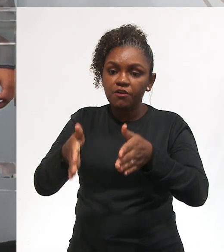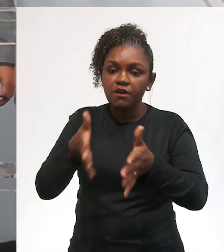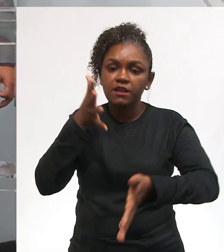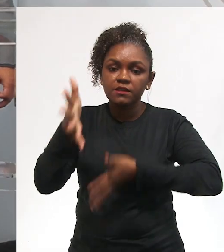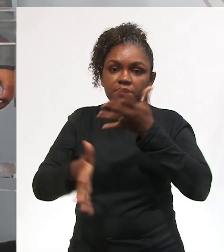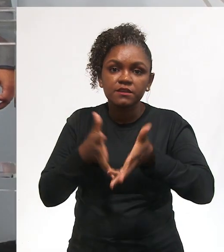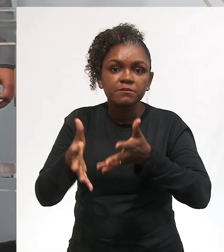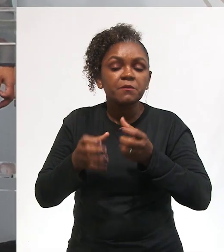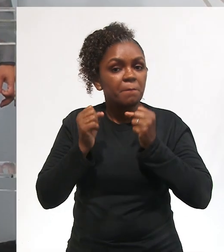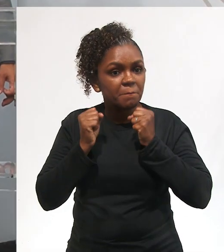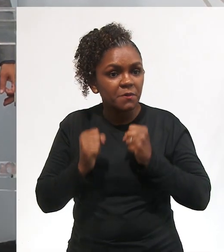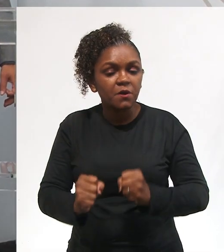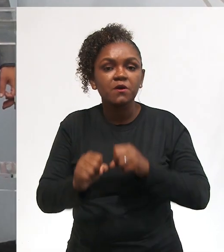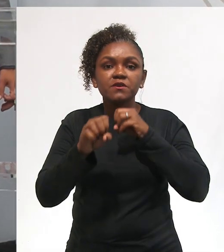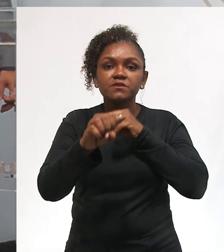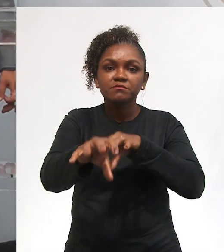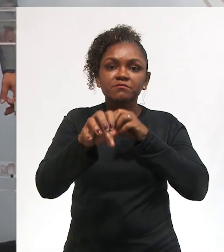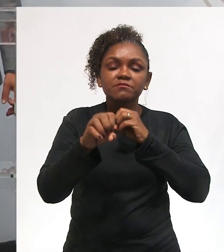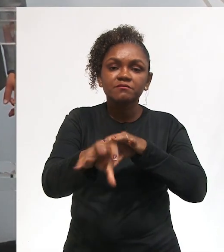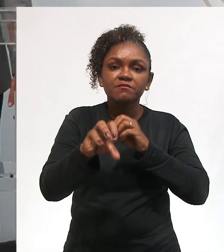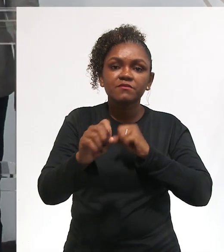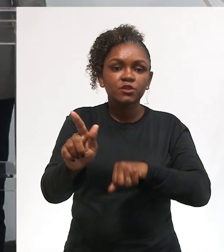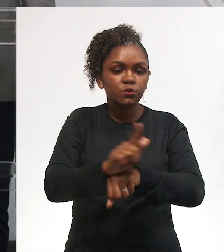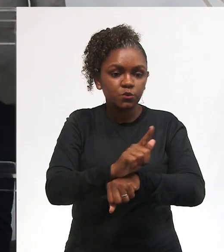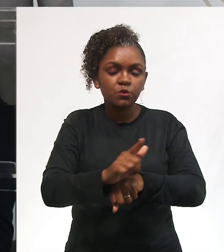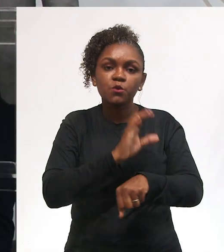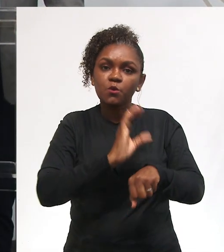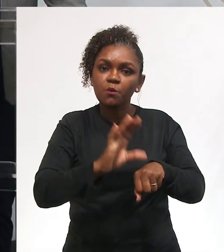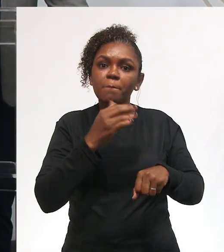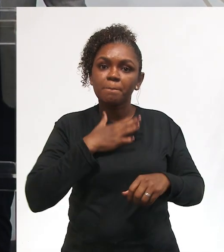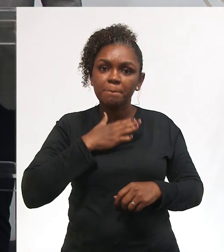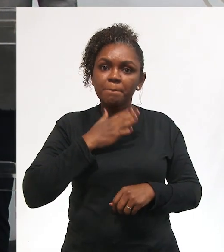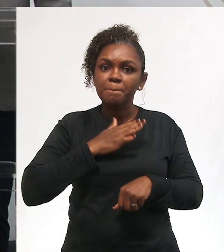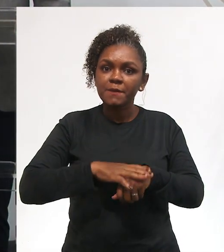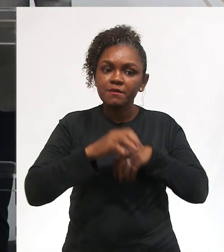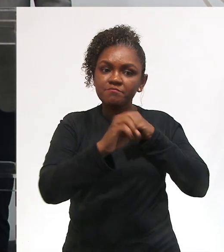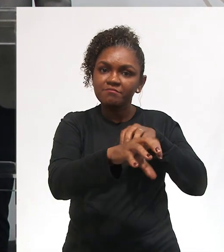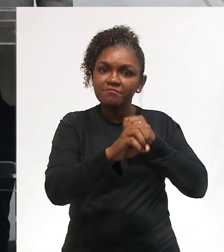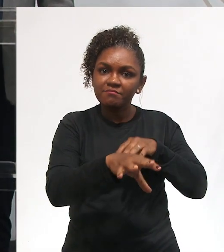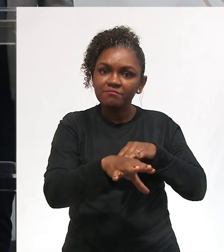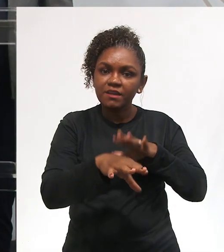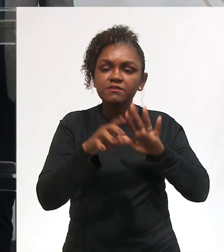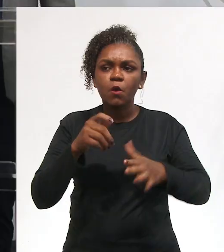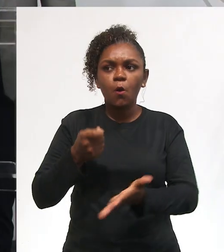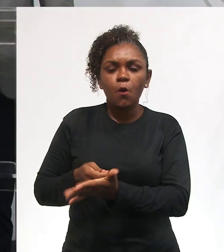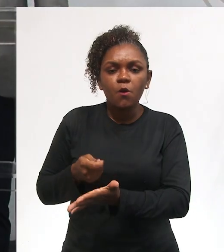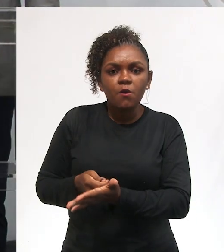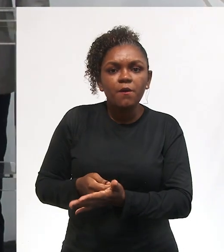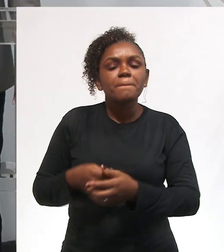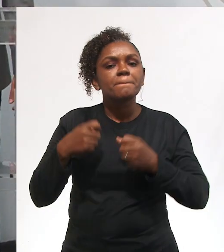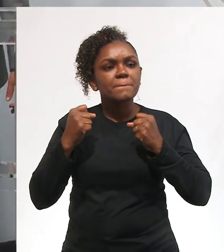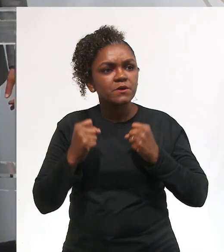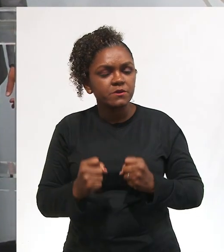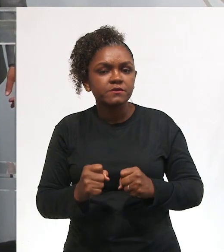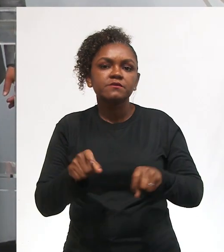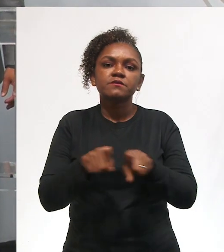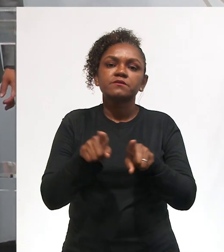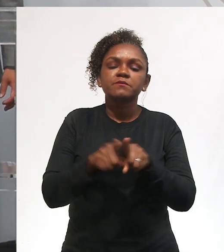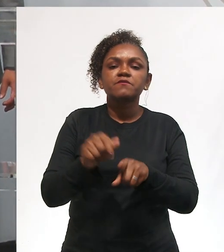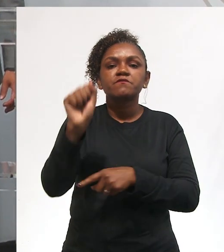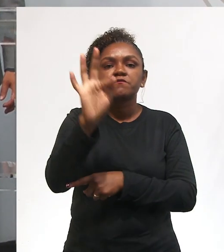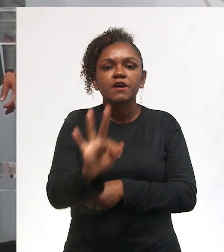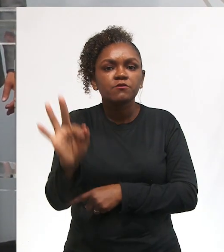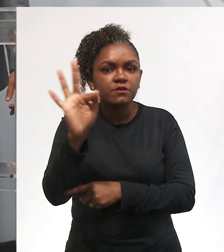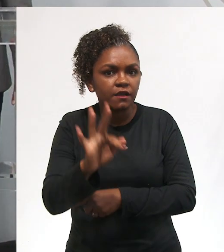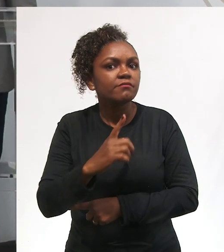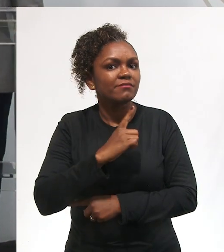poder estar dando aula nos cursos de gestão também, porque é obrigatório, ou na maioria das faculdades ou dos